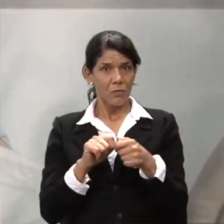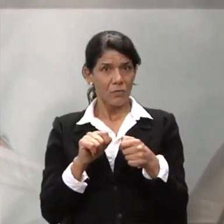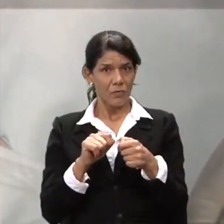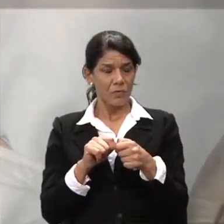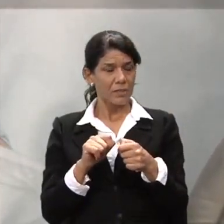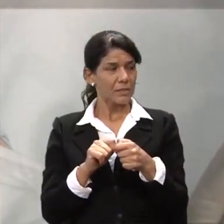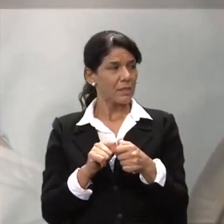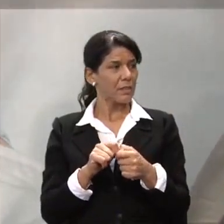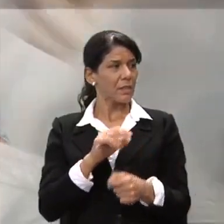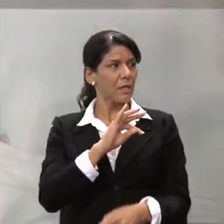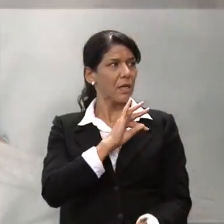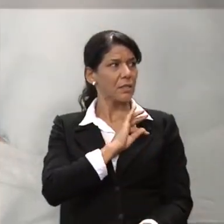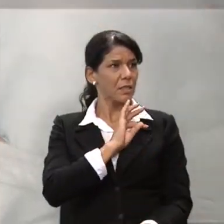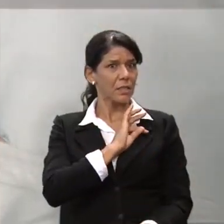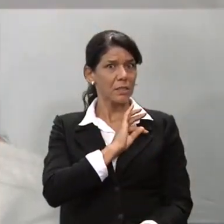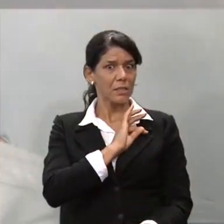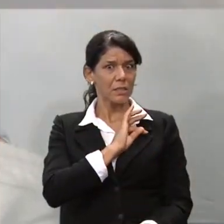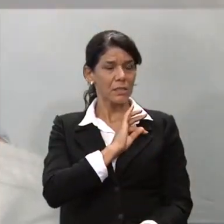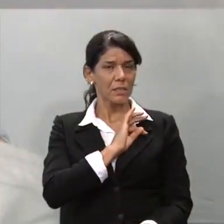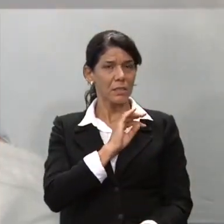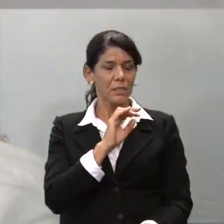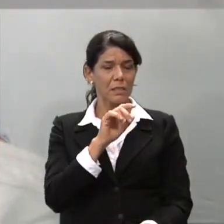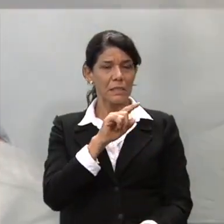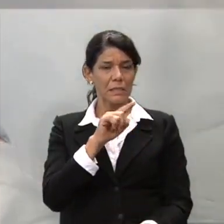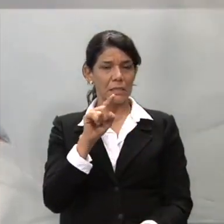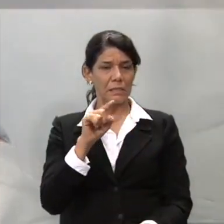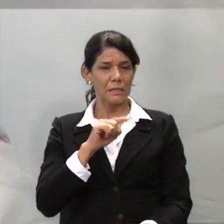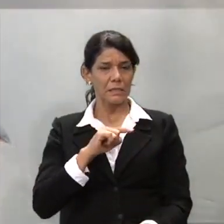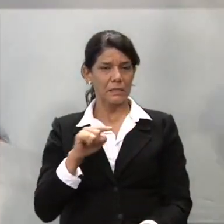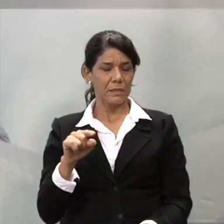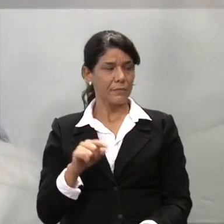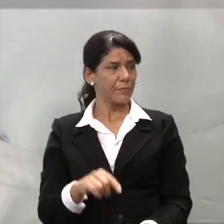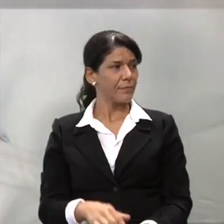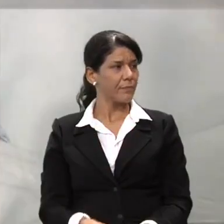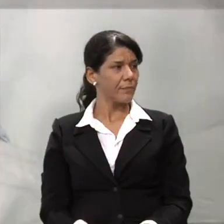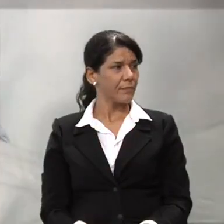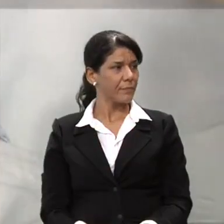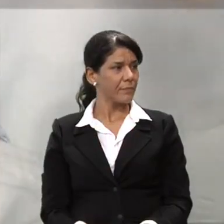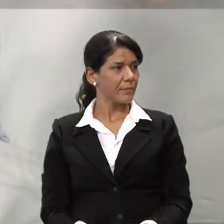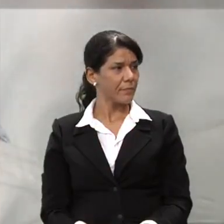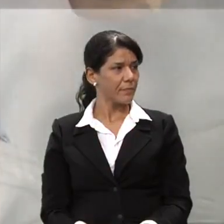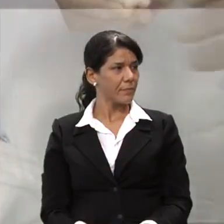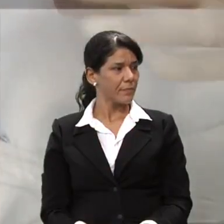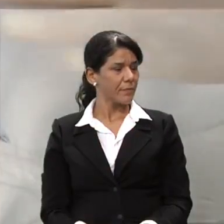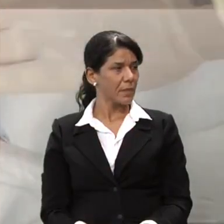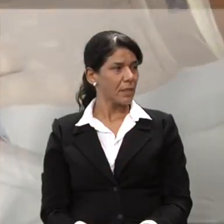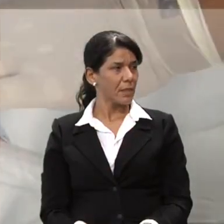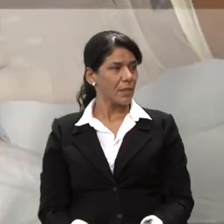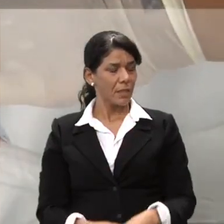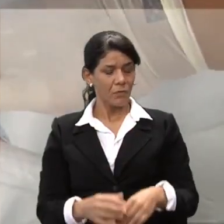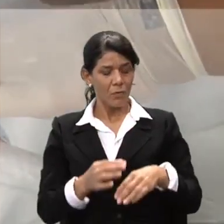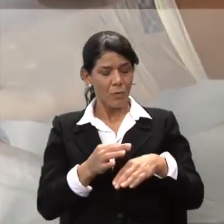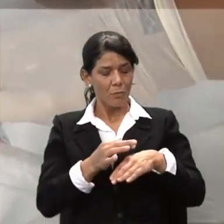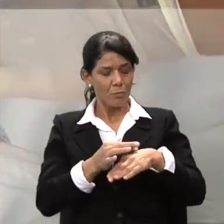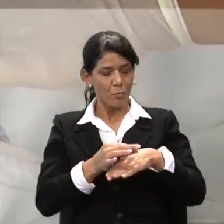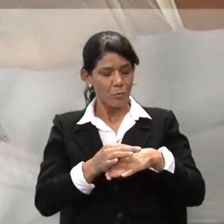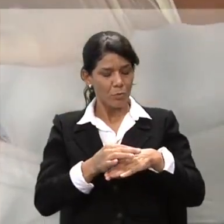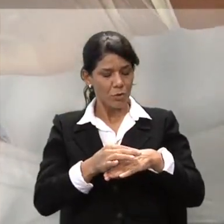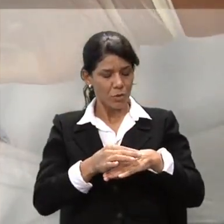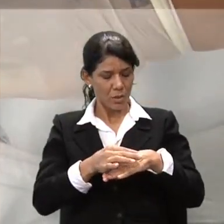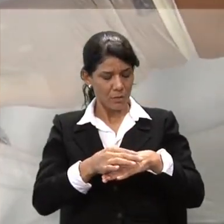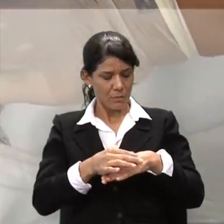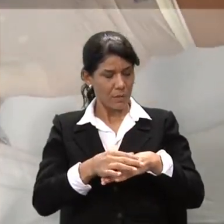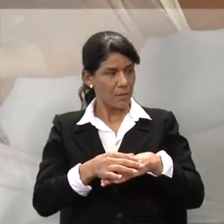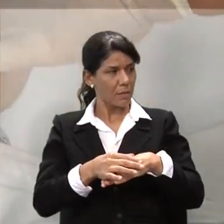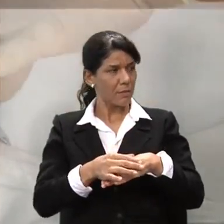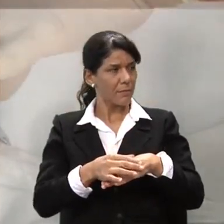a técnica em Z, que eu vou puxar a pele, tá? Eu vou fazer a técnica de puxar